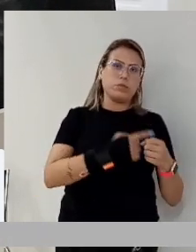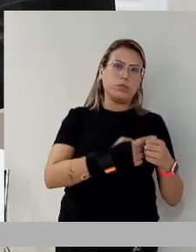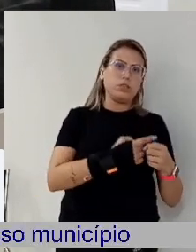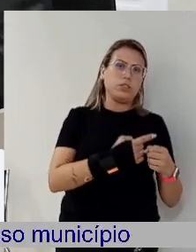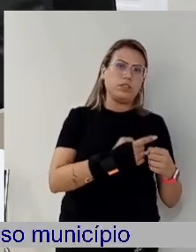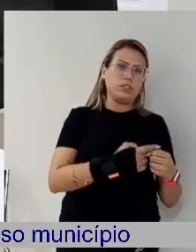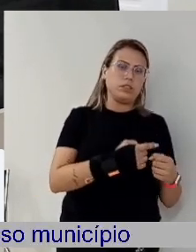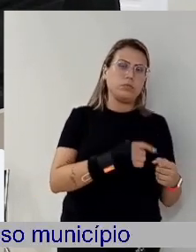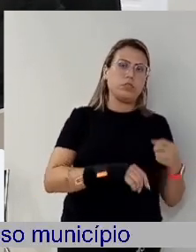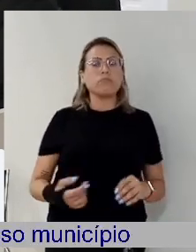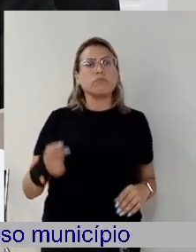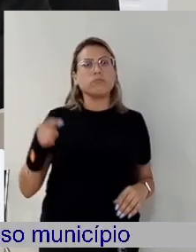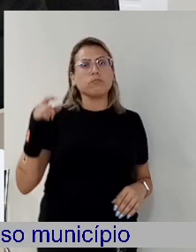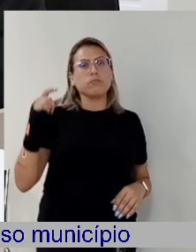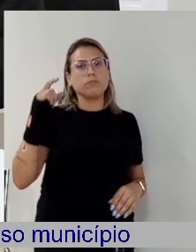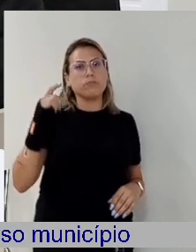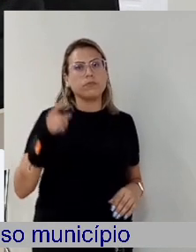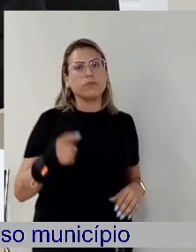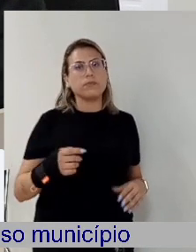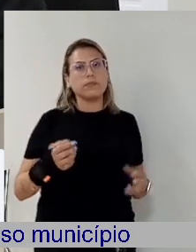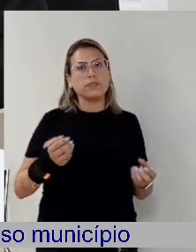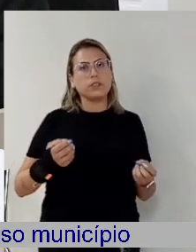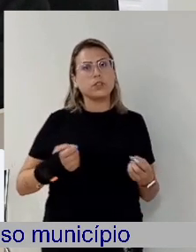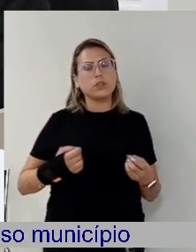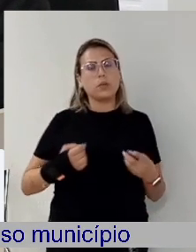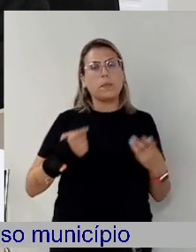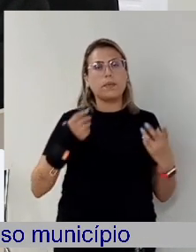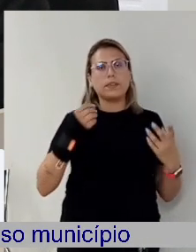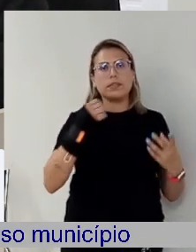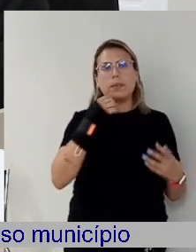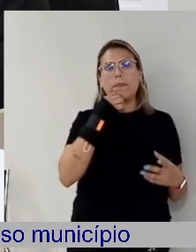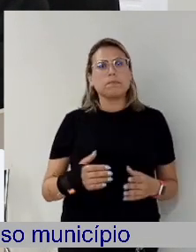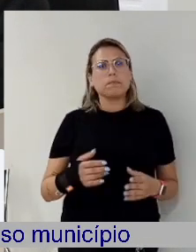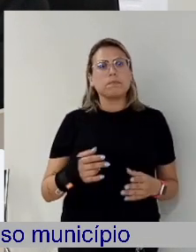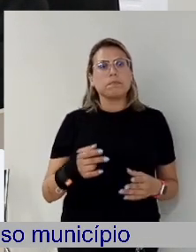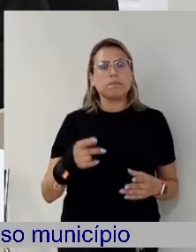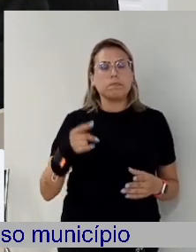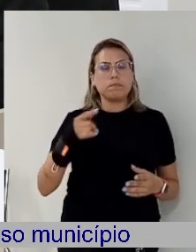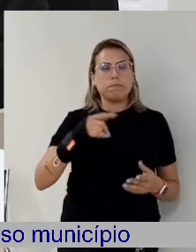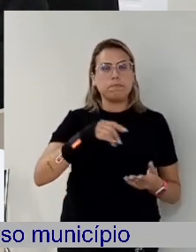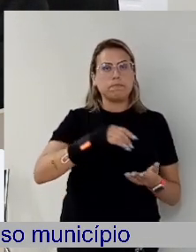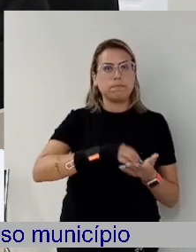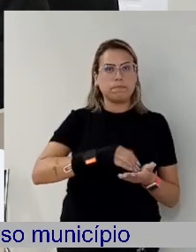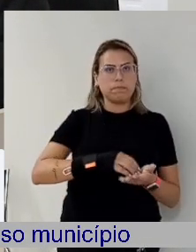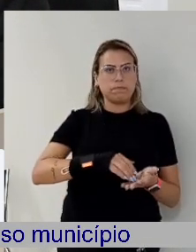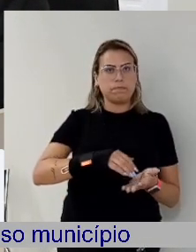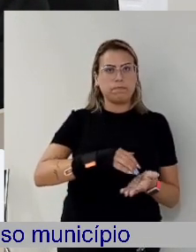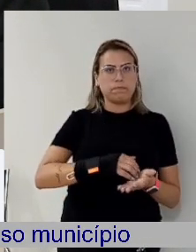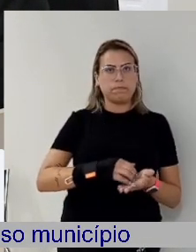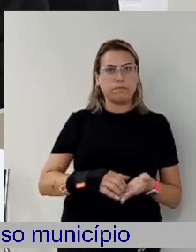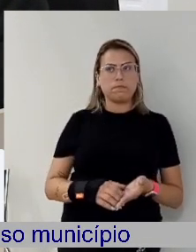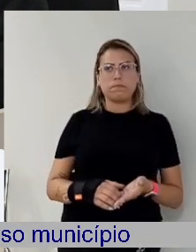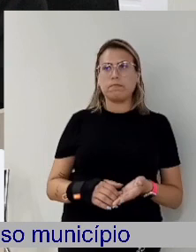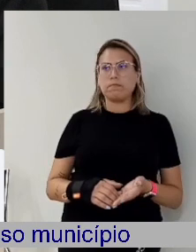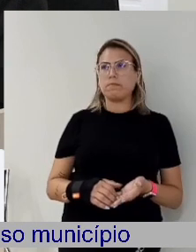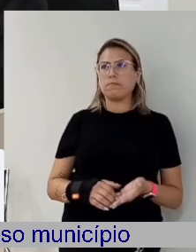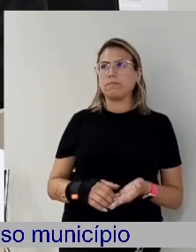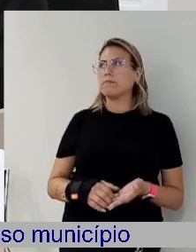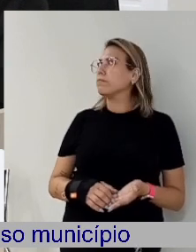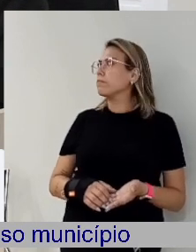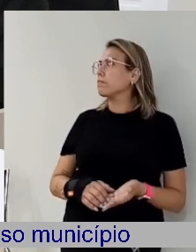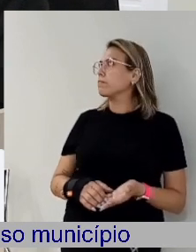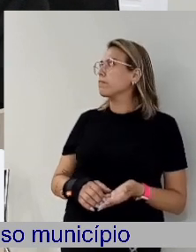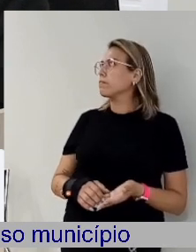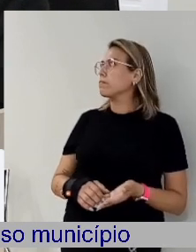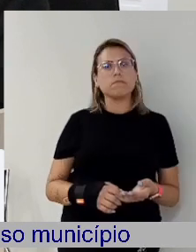vossa excelência foi uma surpresa boa nessa secretaria viu Eh Ed Célio